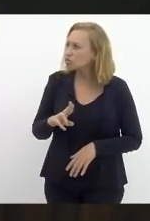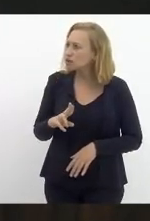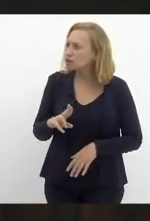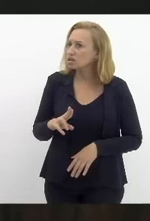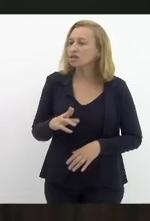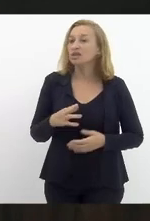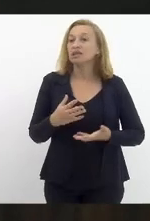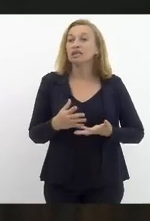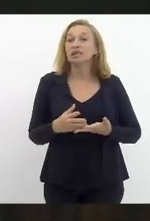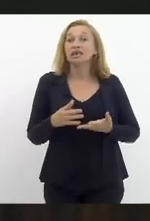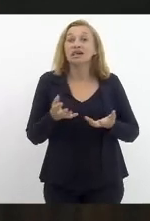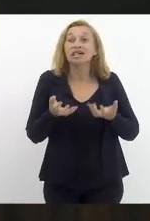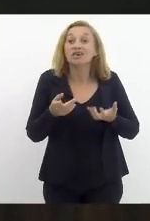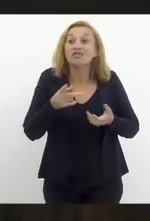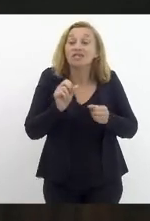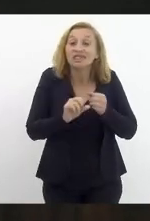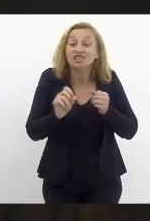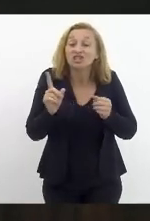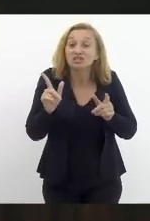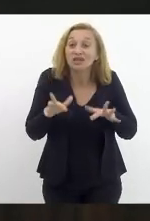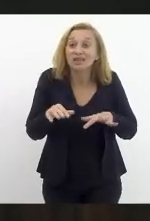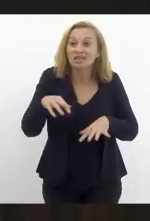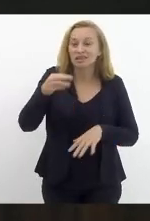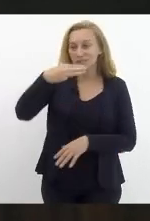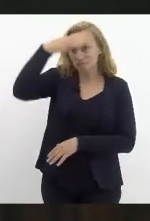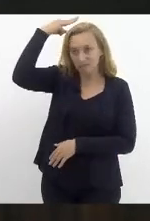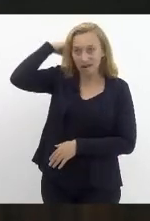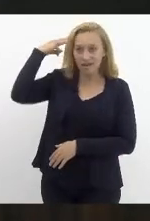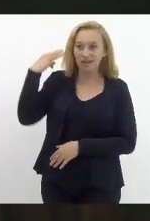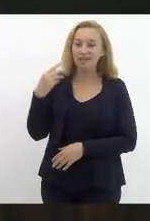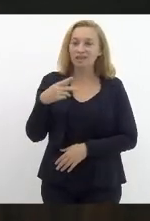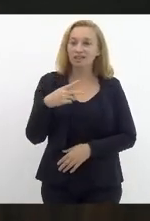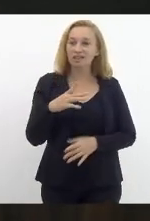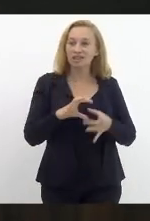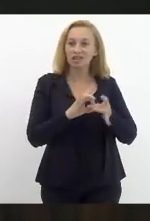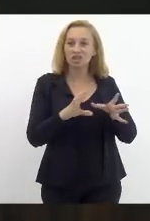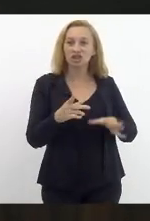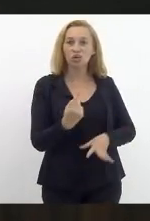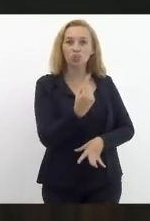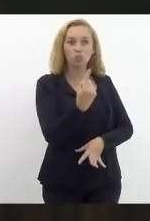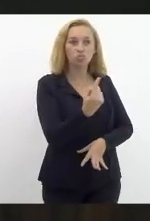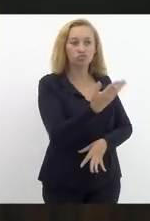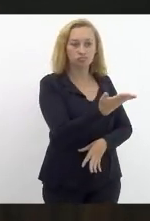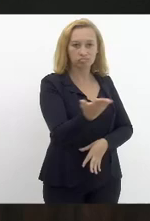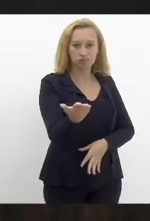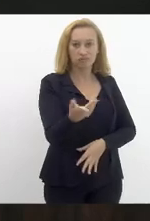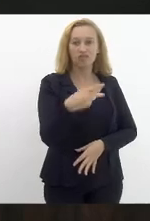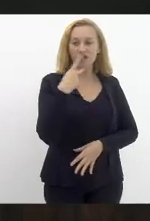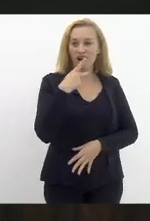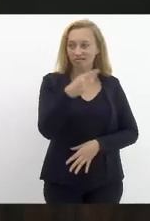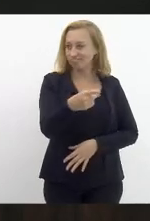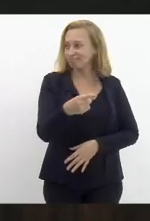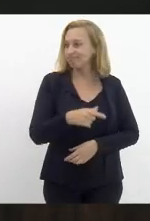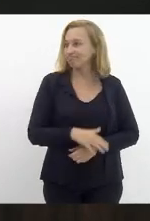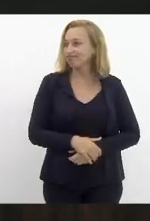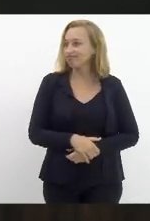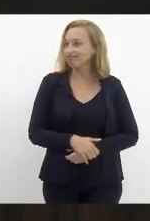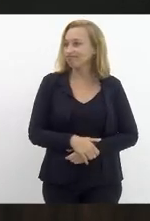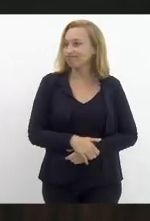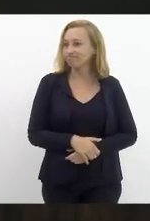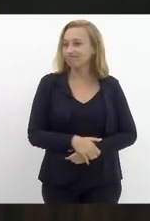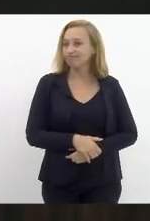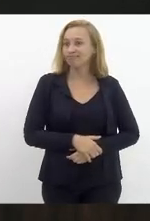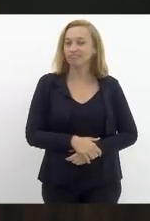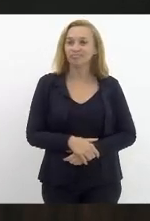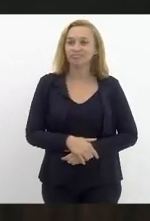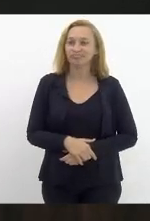Queria fazer um negócio diferente aqui, Márcio, rapidamente. Queria dar a palavra para um deles ali, ó. Um deles.